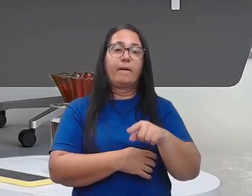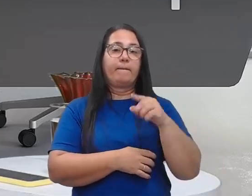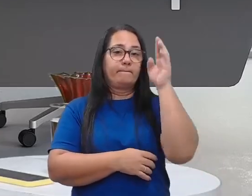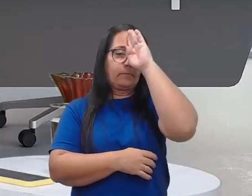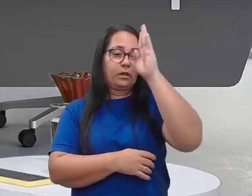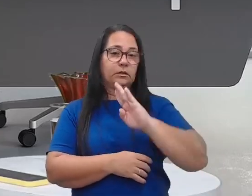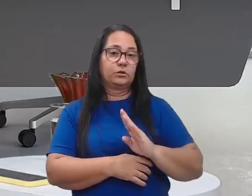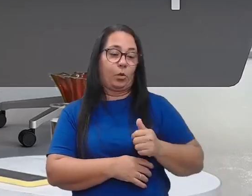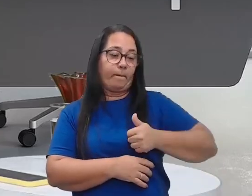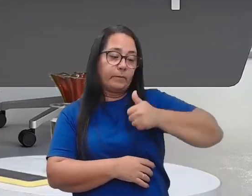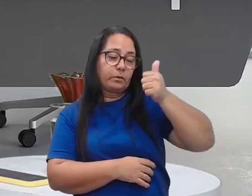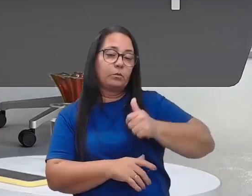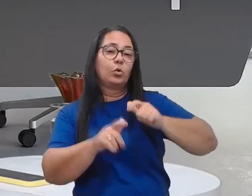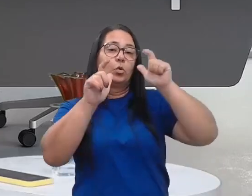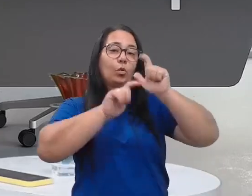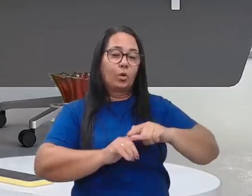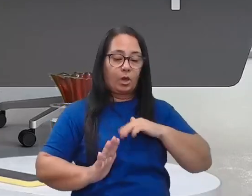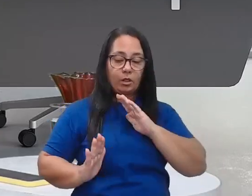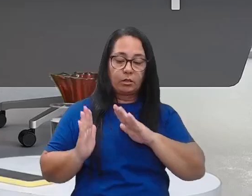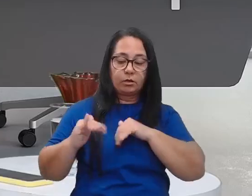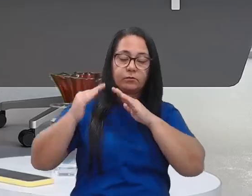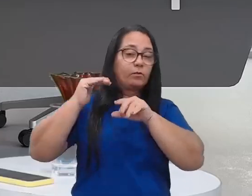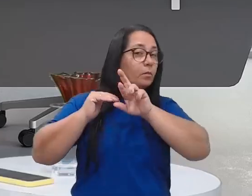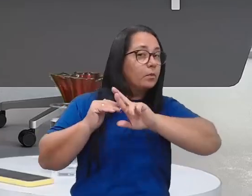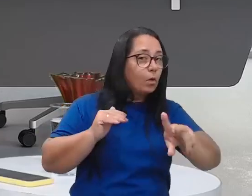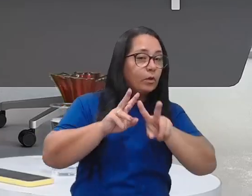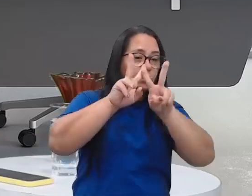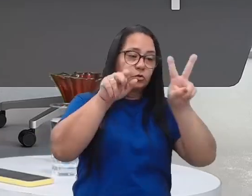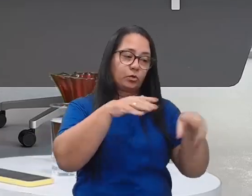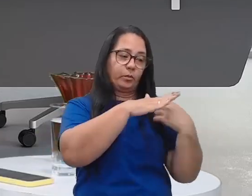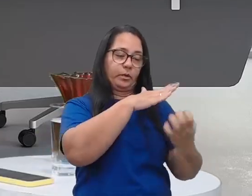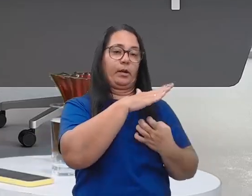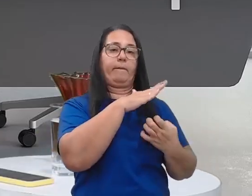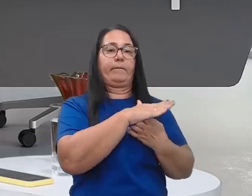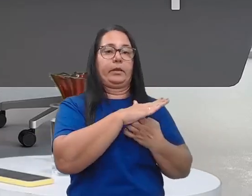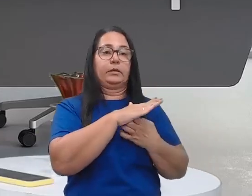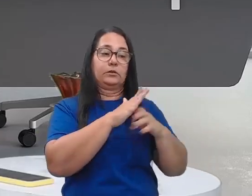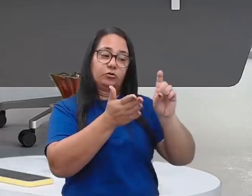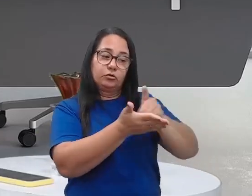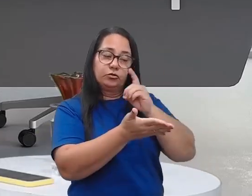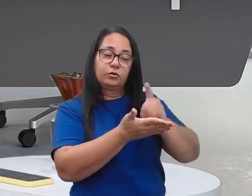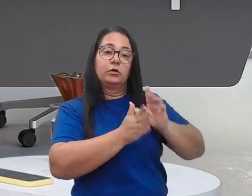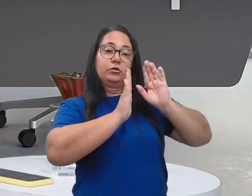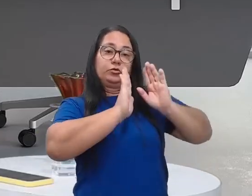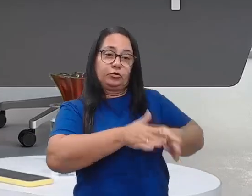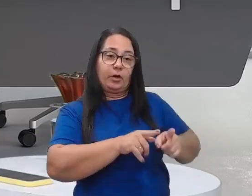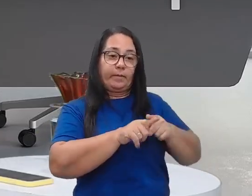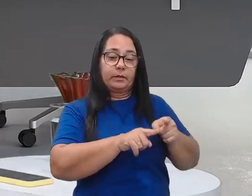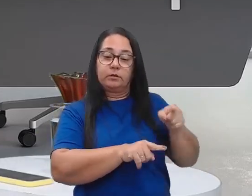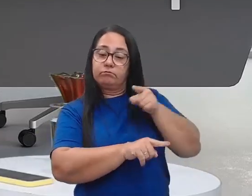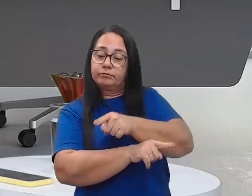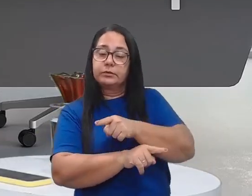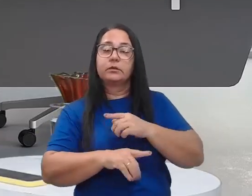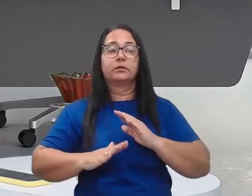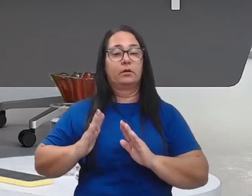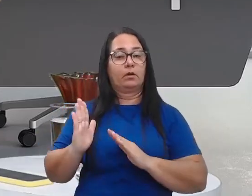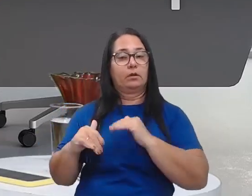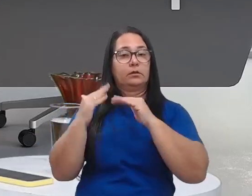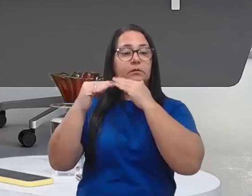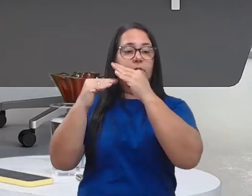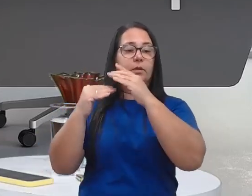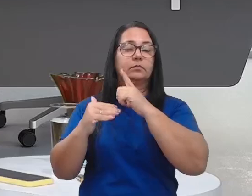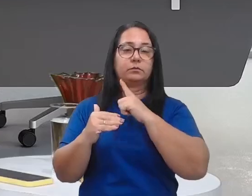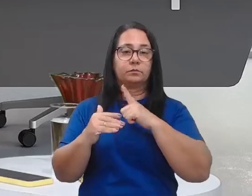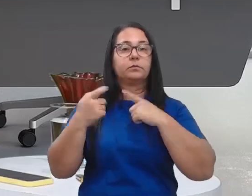em empresas que já estão, né, totalmente digitalizadas, mas nesse crescimento. Então, nós temos que acompanhar essa